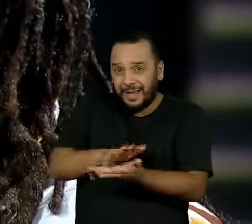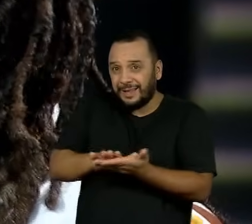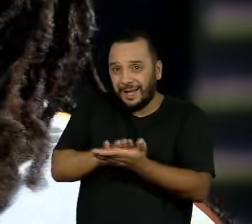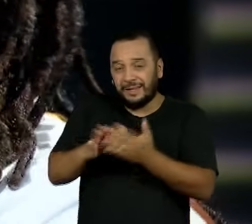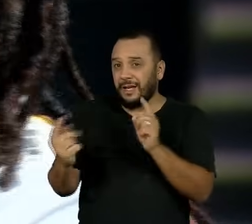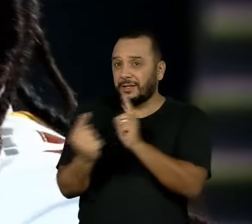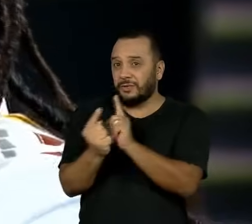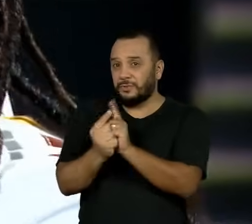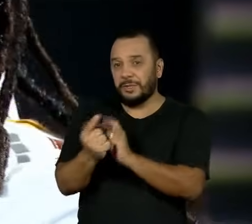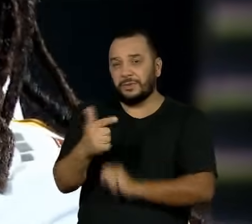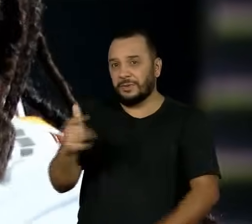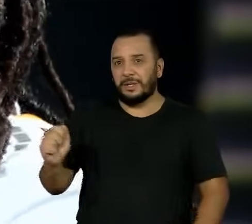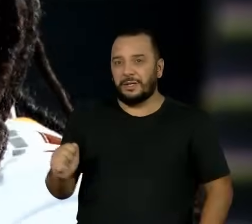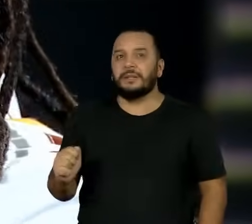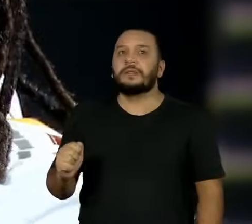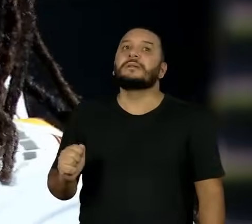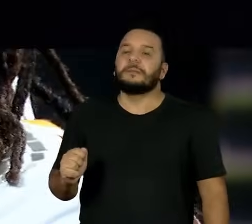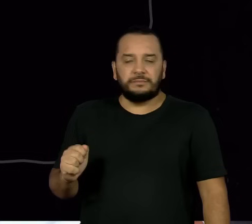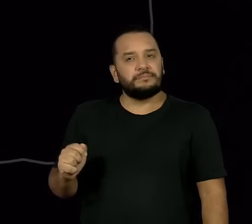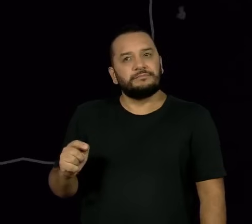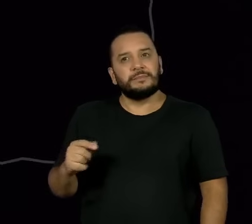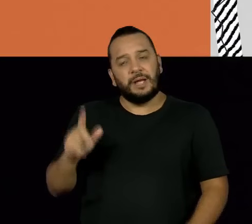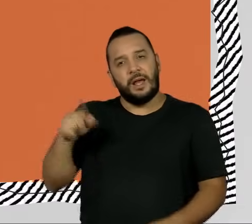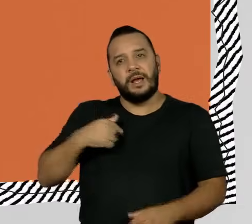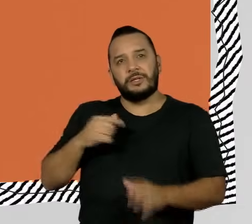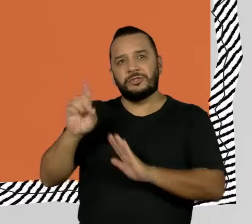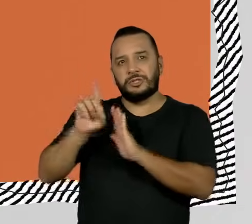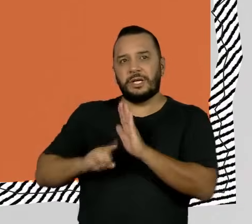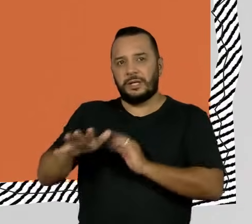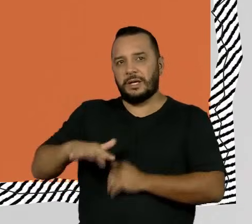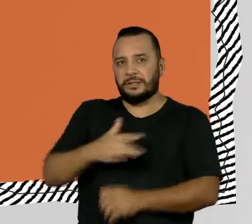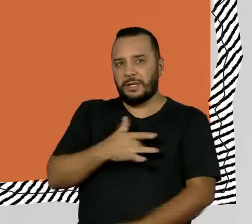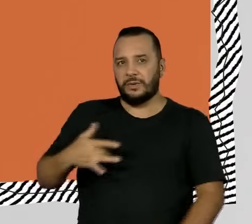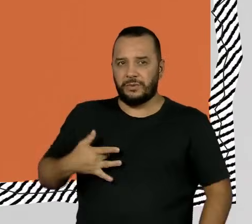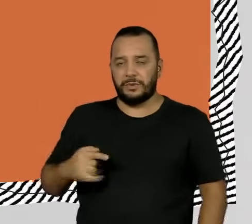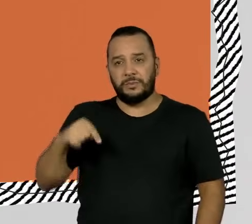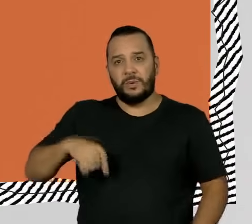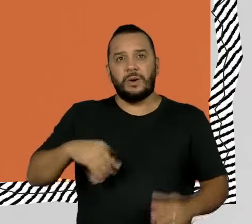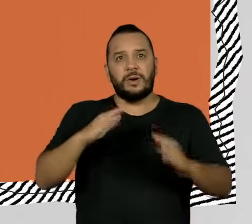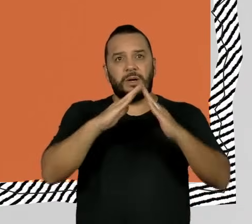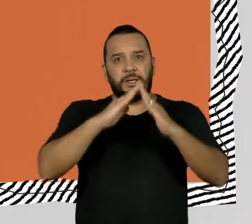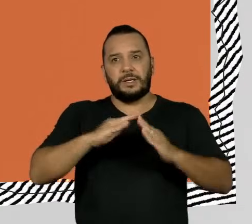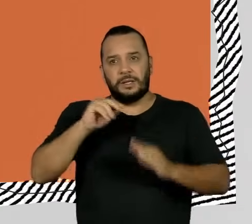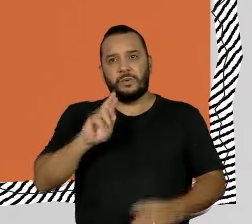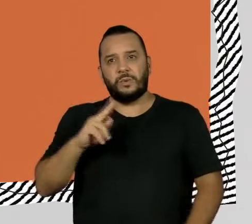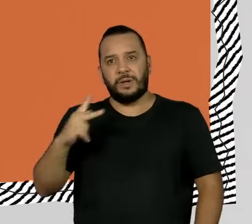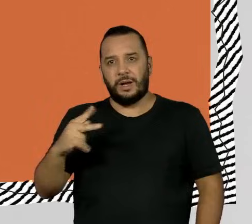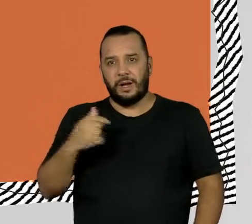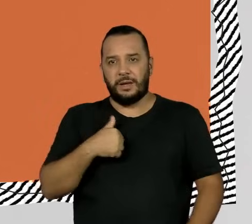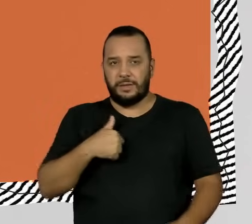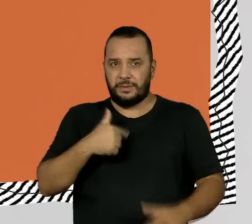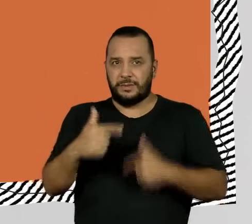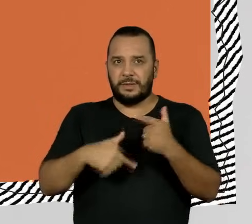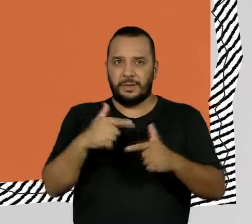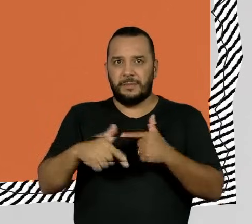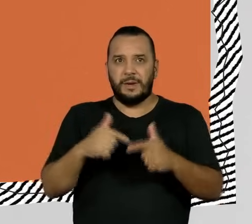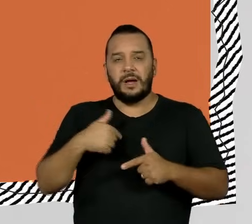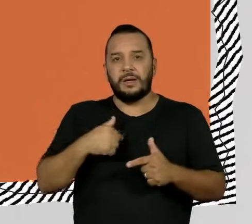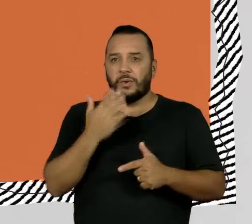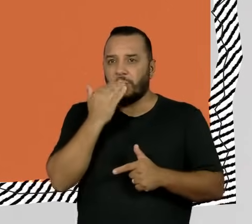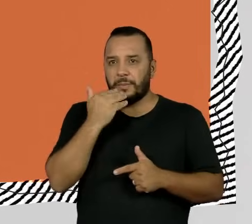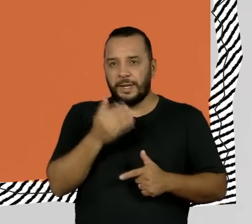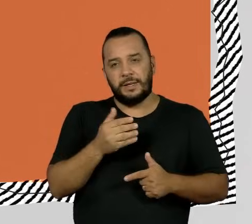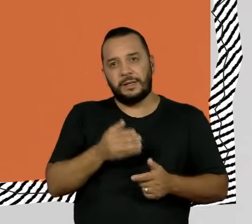algo essencial, que é o direito à saúde. Eu moro aqui no Reino Unido, trabalho de entregador de